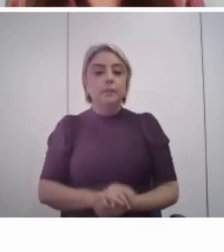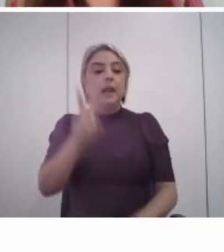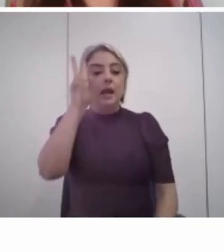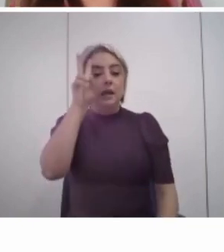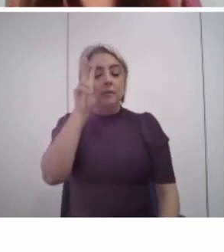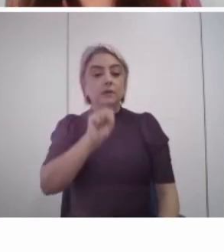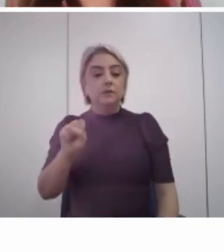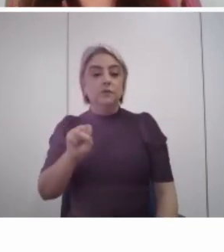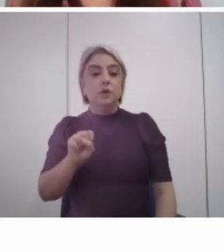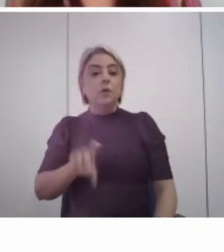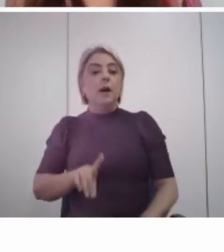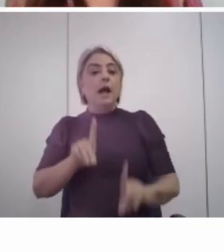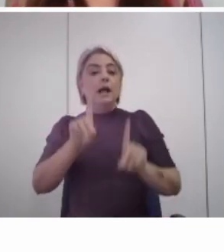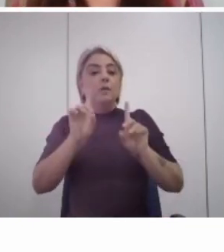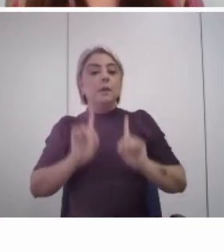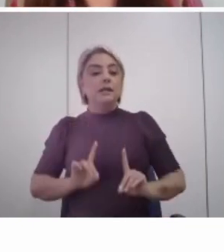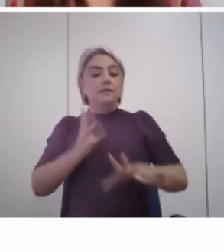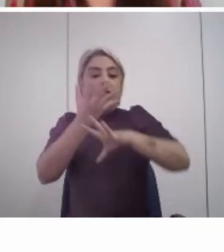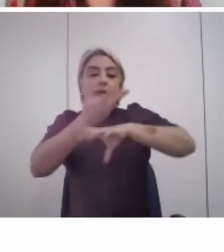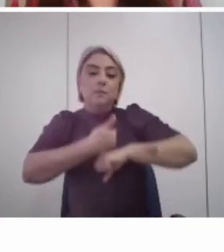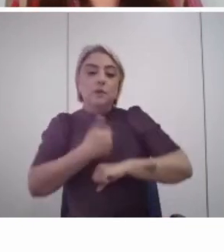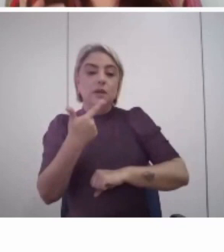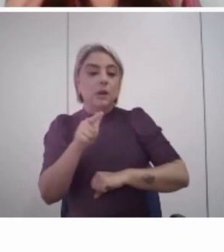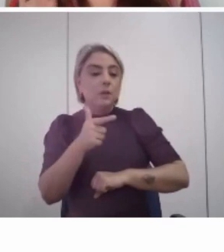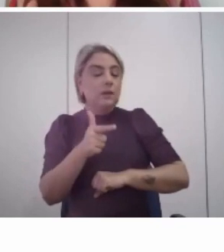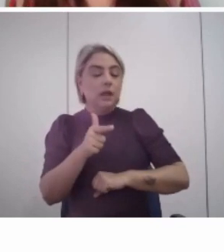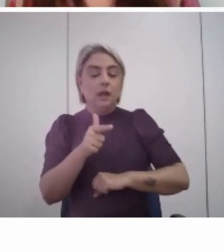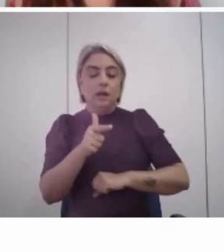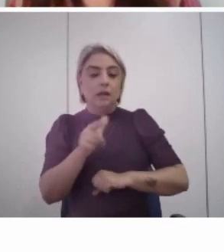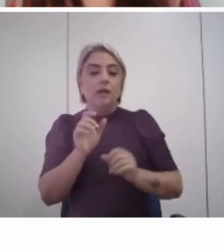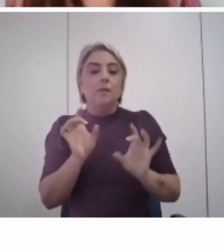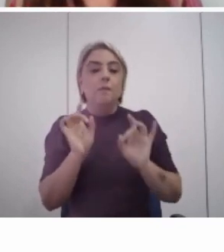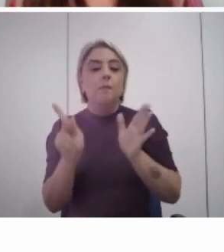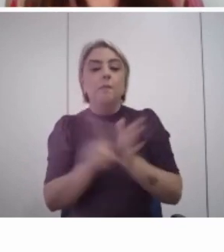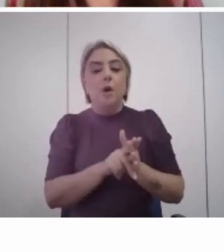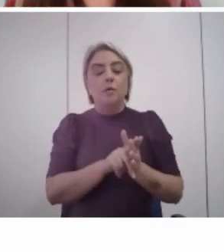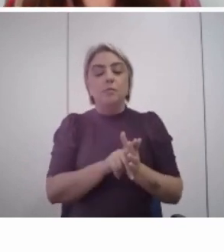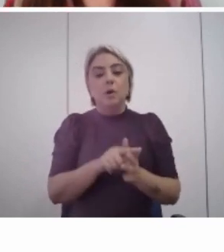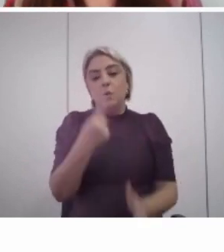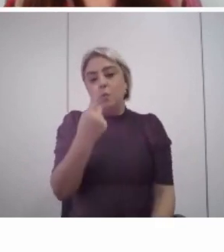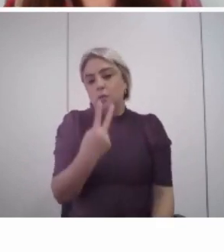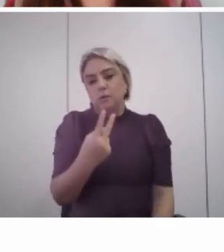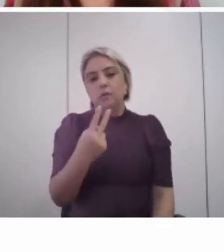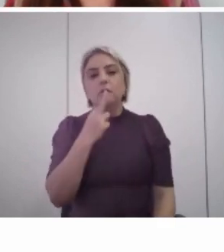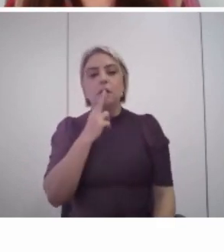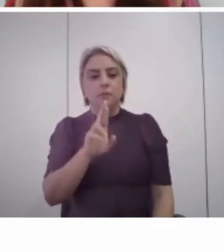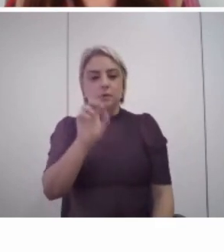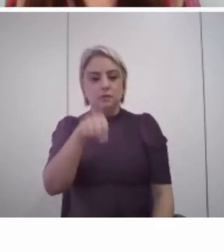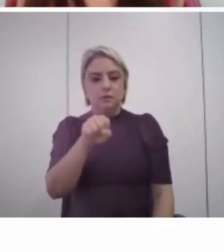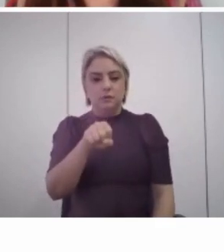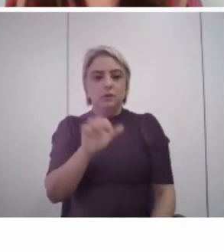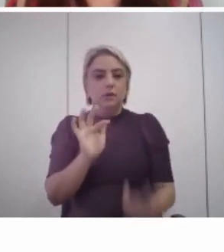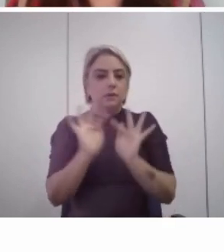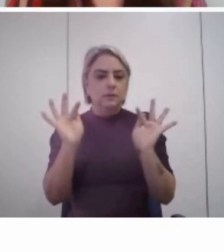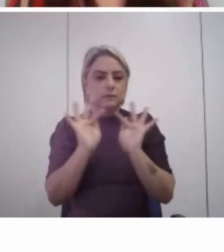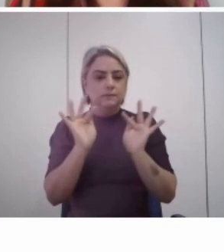que se for uma deficiência múltipla, não tem um campo específico, basta marcar 2 ou mais daqueles ali, né, com a resposta sim. Então, é bem simples